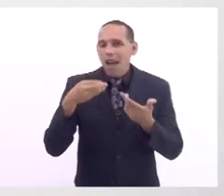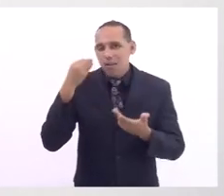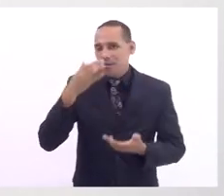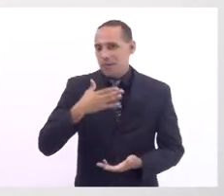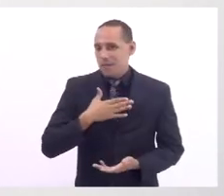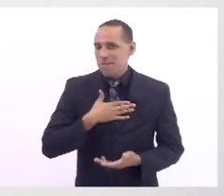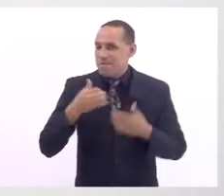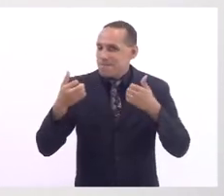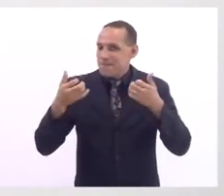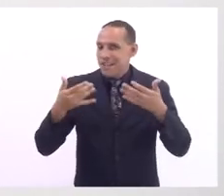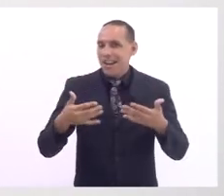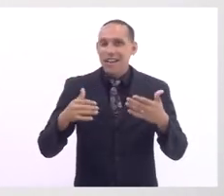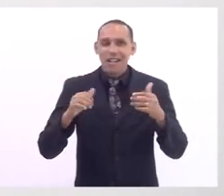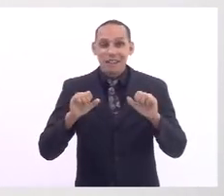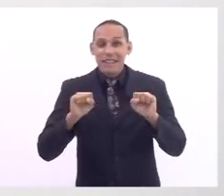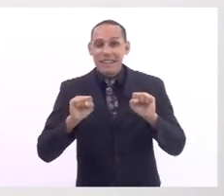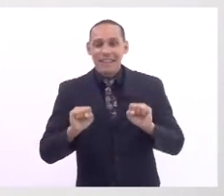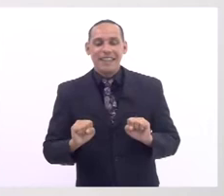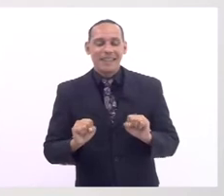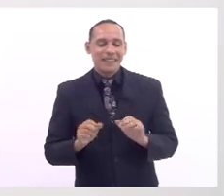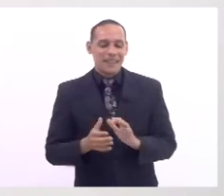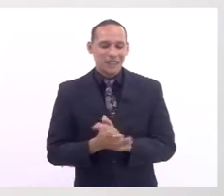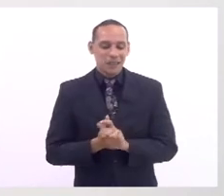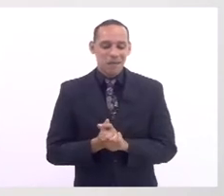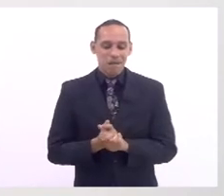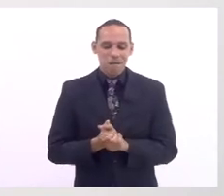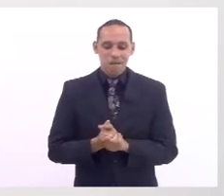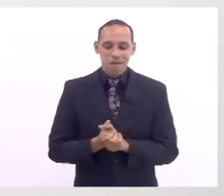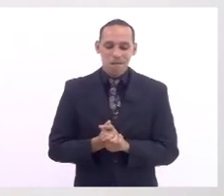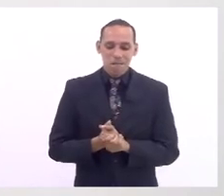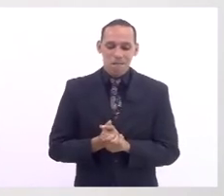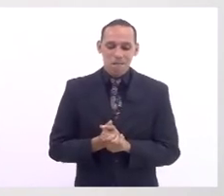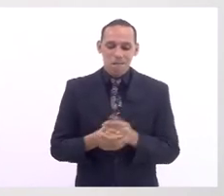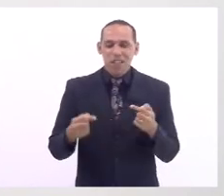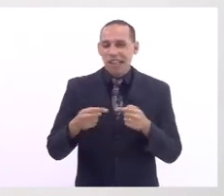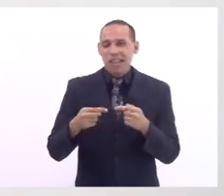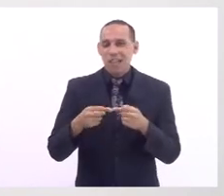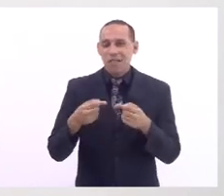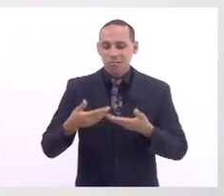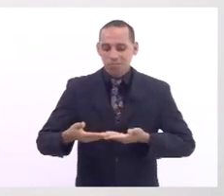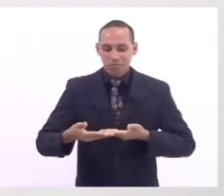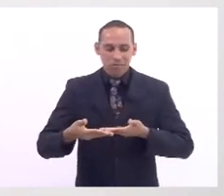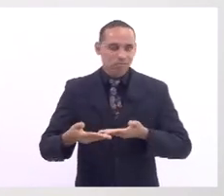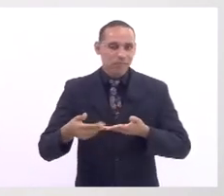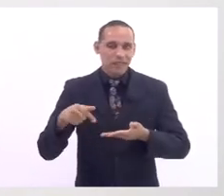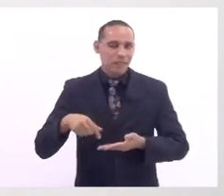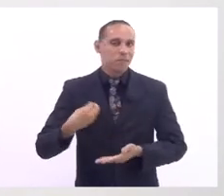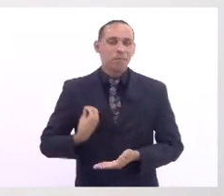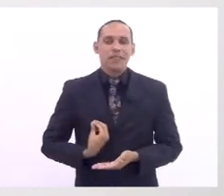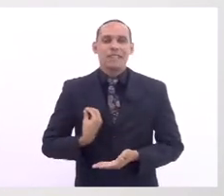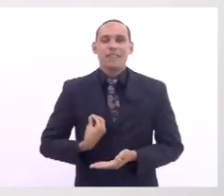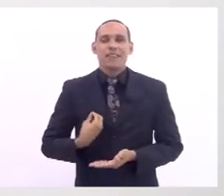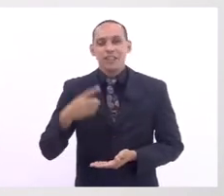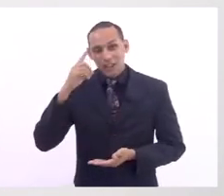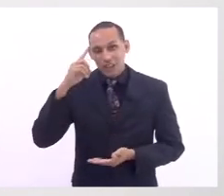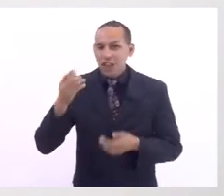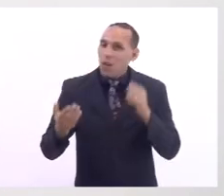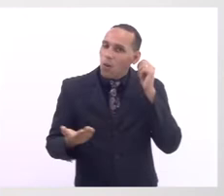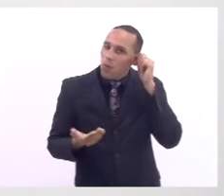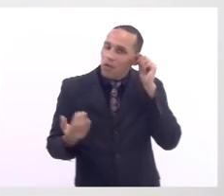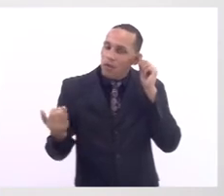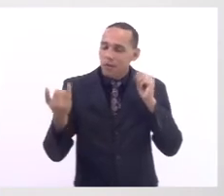fazer melhor a partir da dessa dessa convocação para estar aqui nesse dia importante